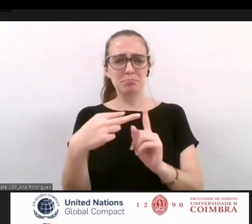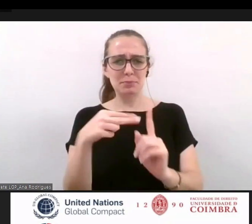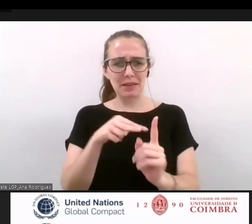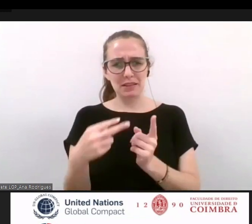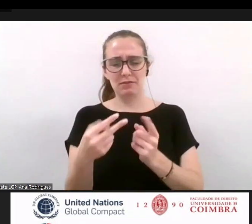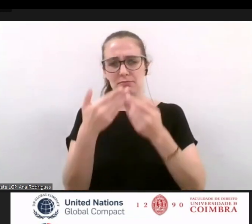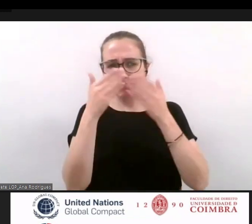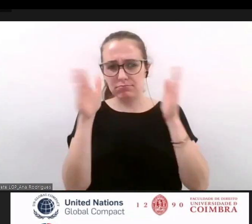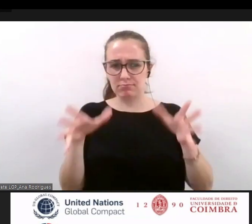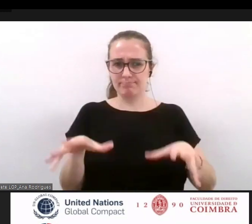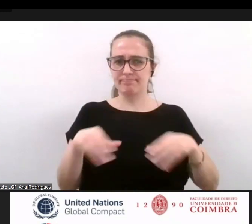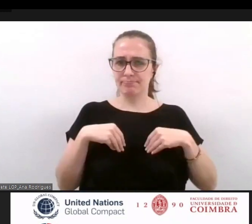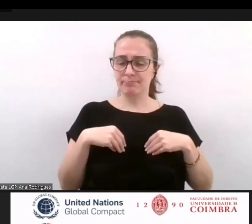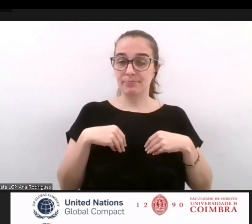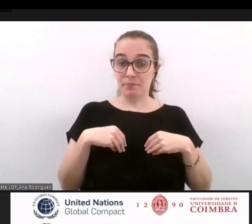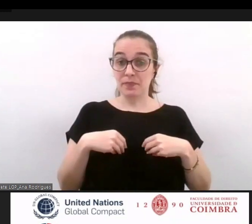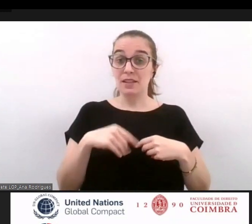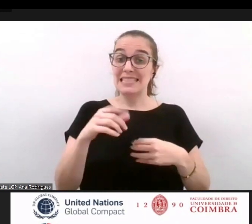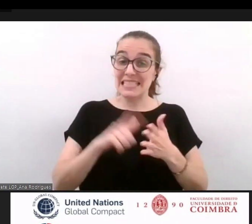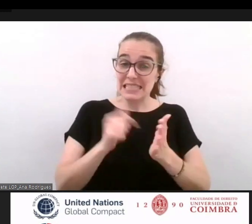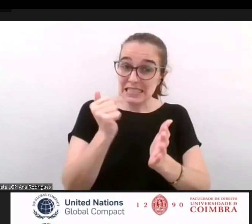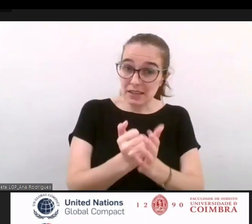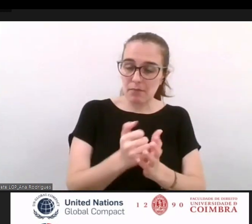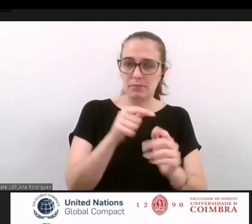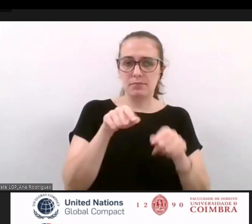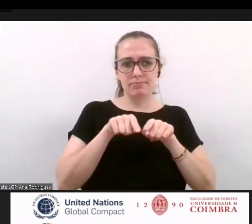conhecimento, em harmonia com as metas da Agenda 2030.